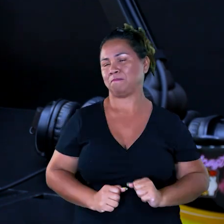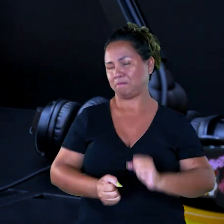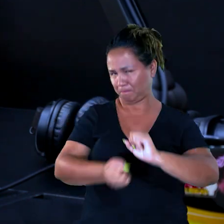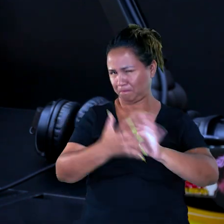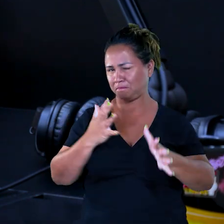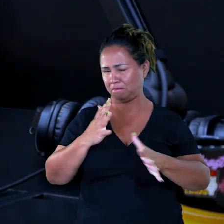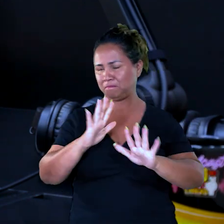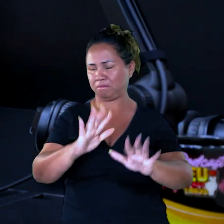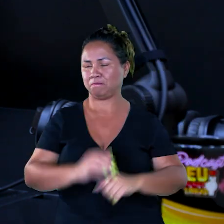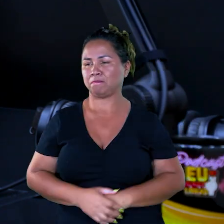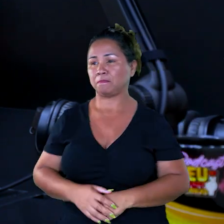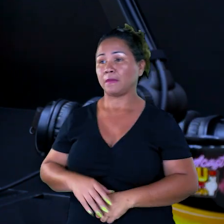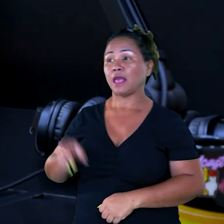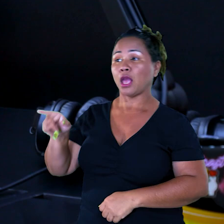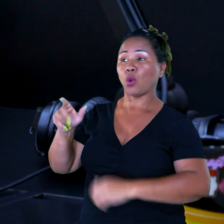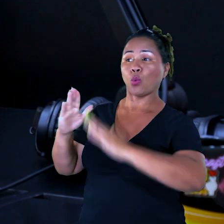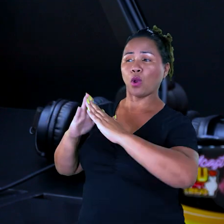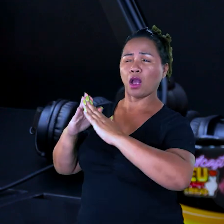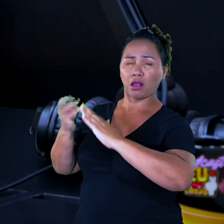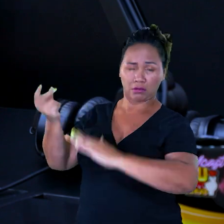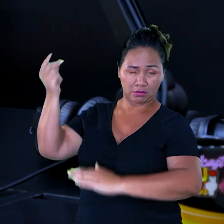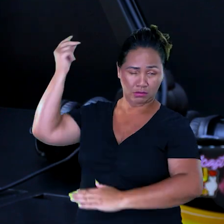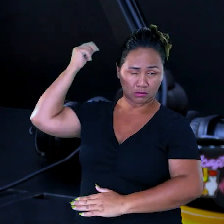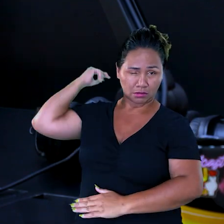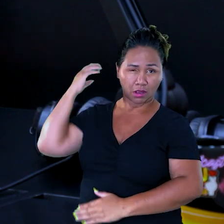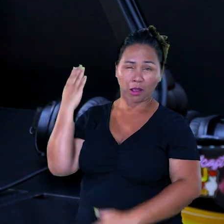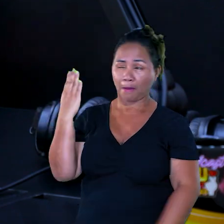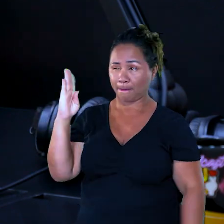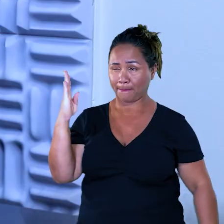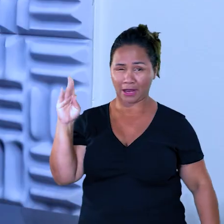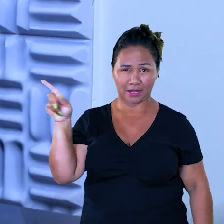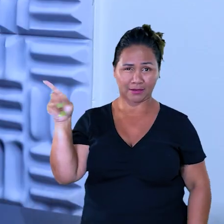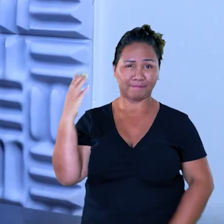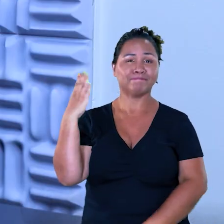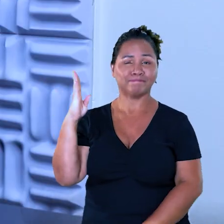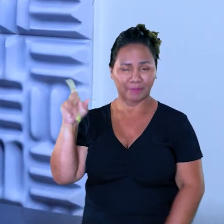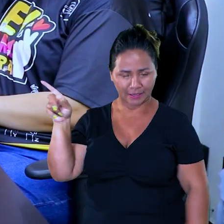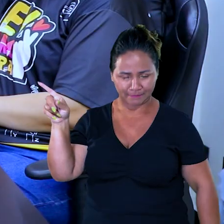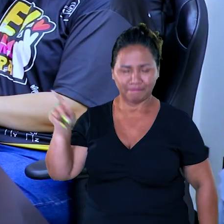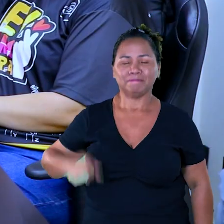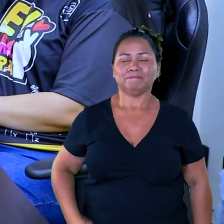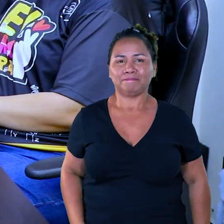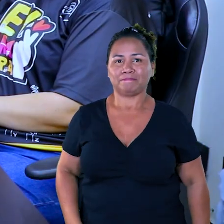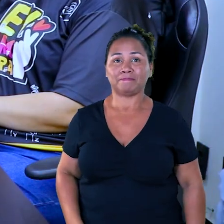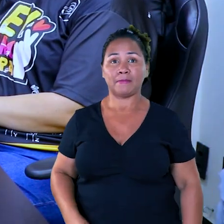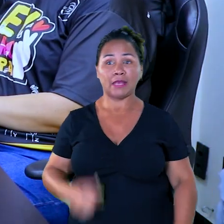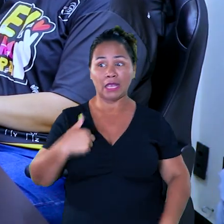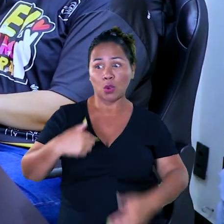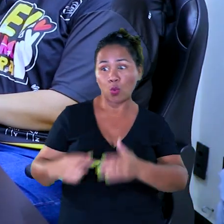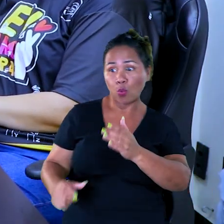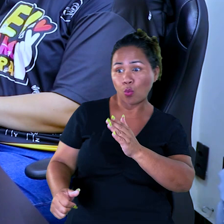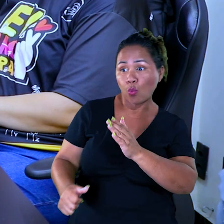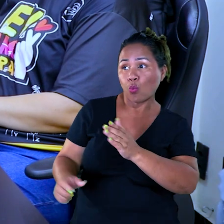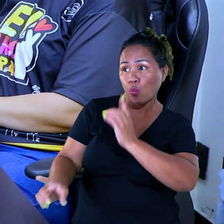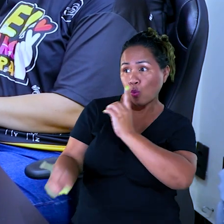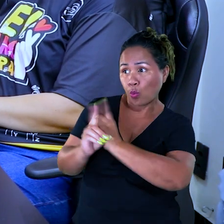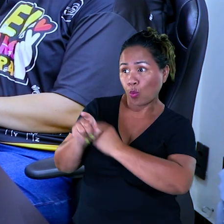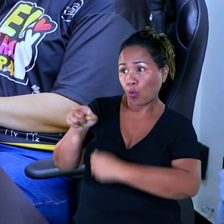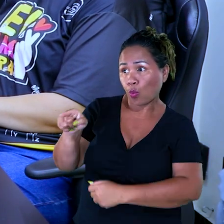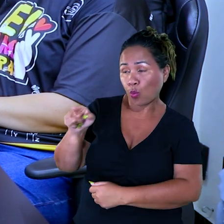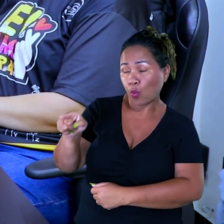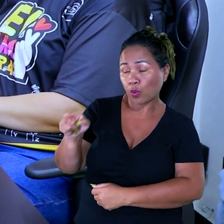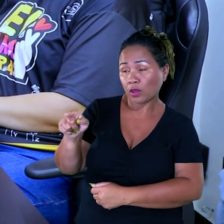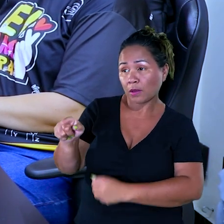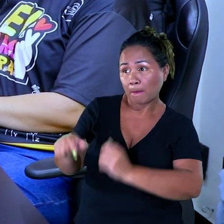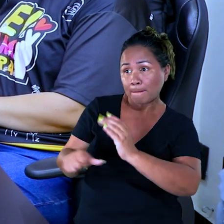né? E eu conheci o Valdemar. O Valdemar, professor surdo. Valdemar, né? Primeiro professor surdo da Líbia. Exatamente. Qual é o seu sinal, Líbia? Meu sinal